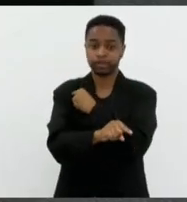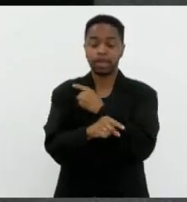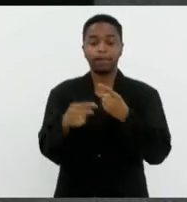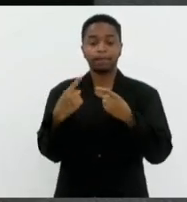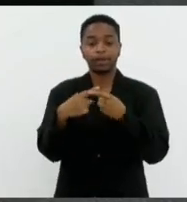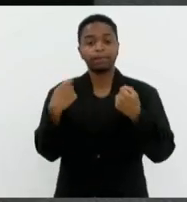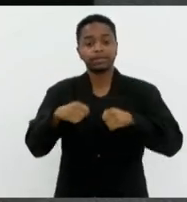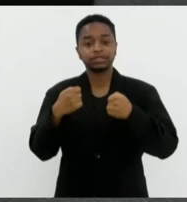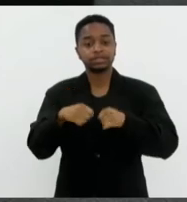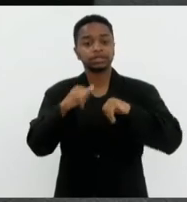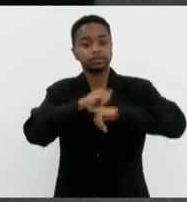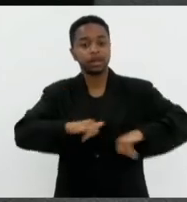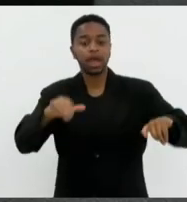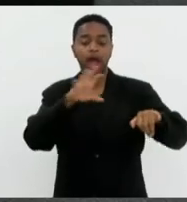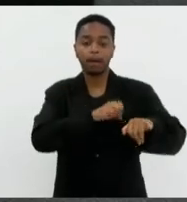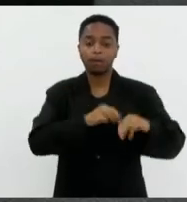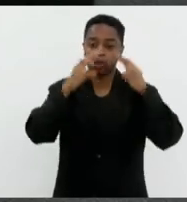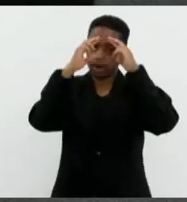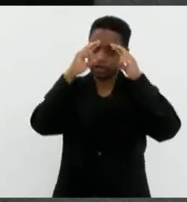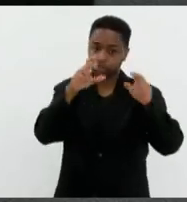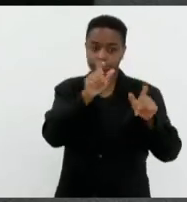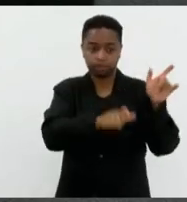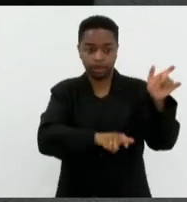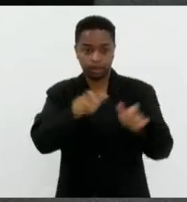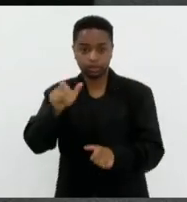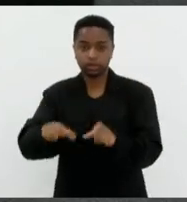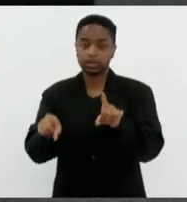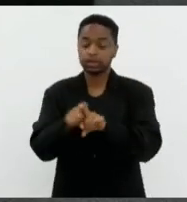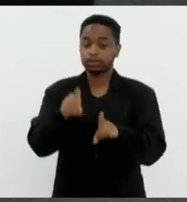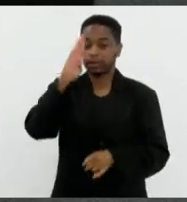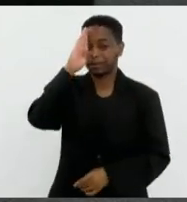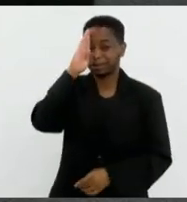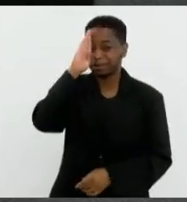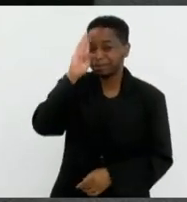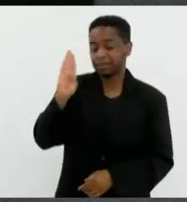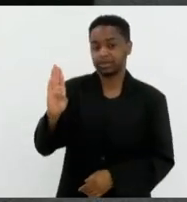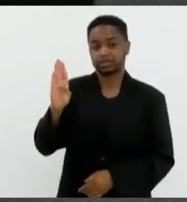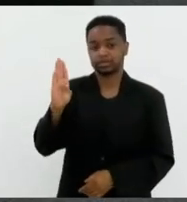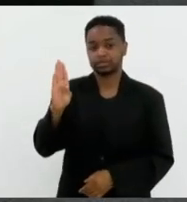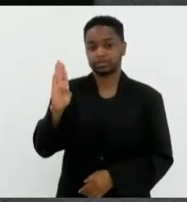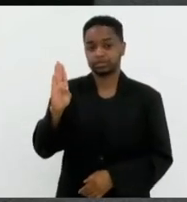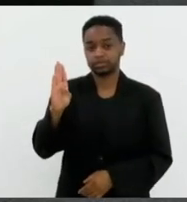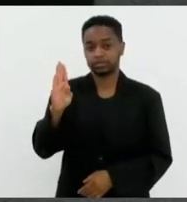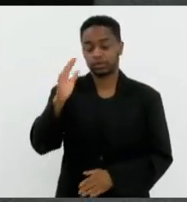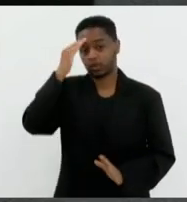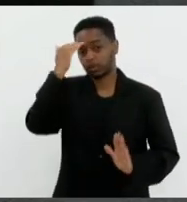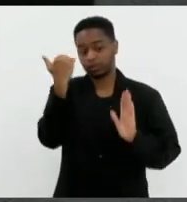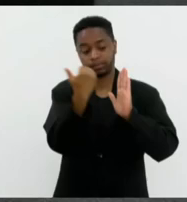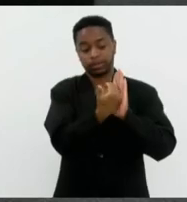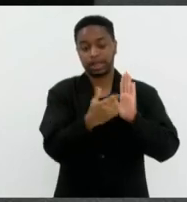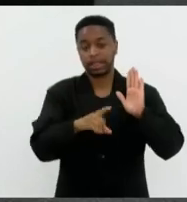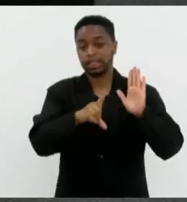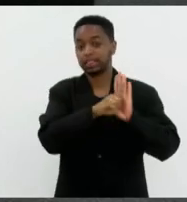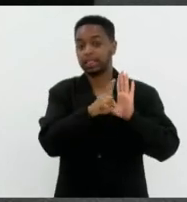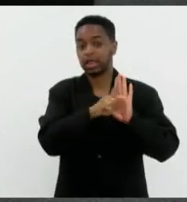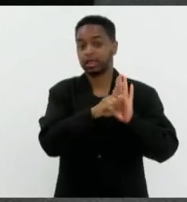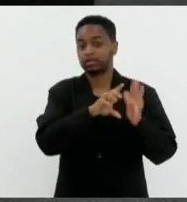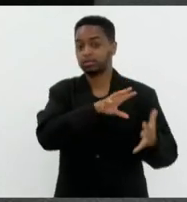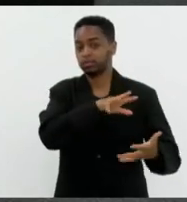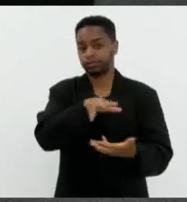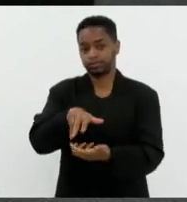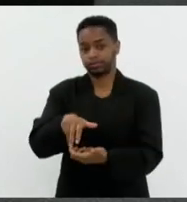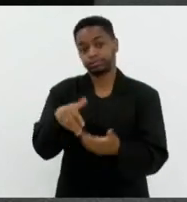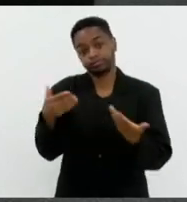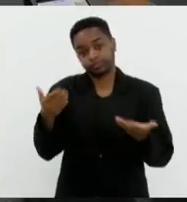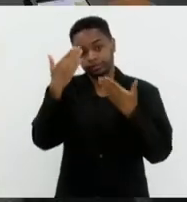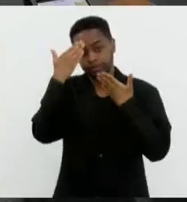amor, respeito ao próximo e, principalmente, cumprindo as leis universais.